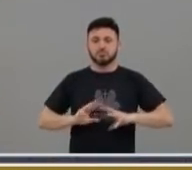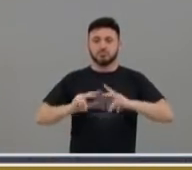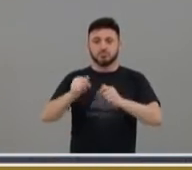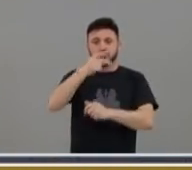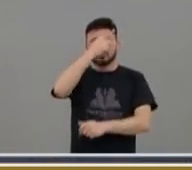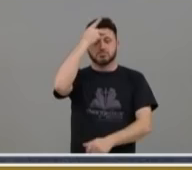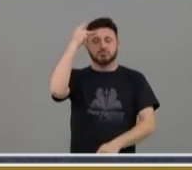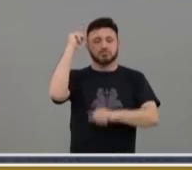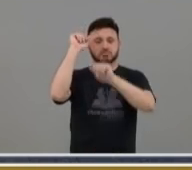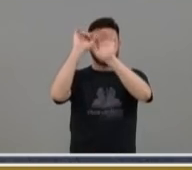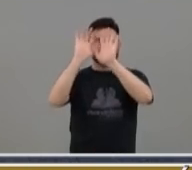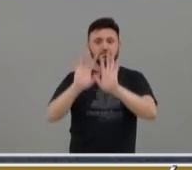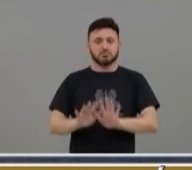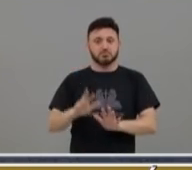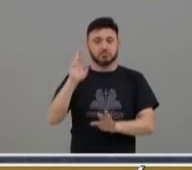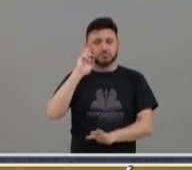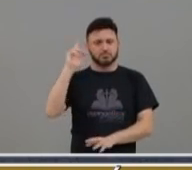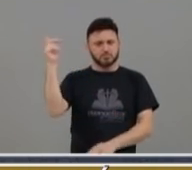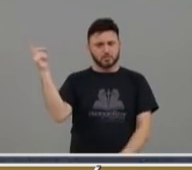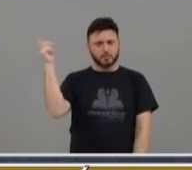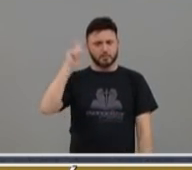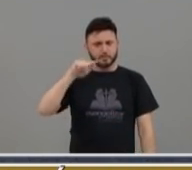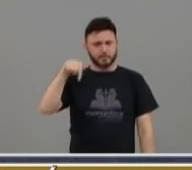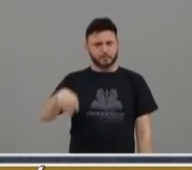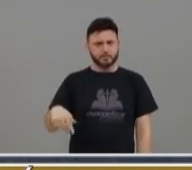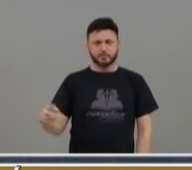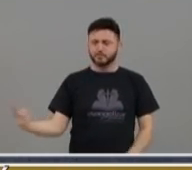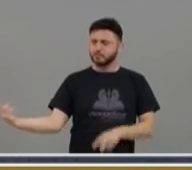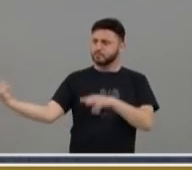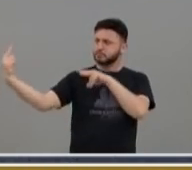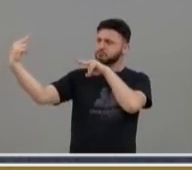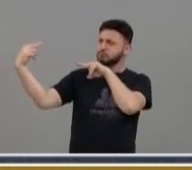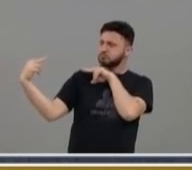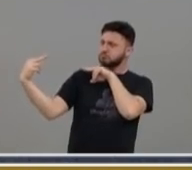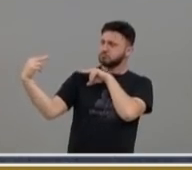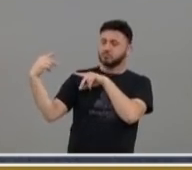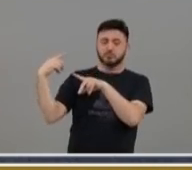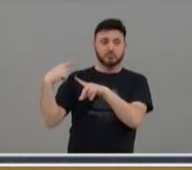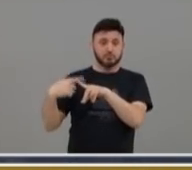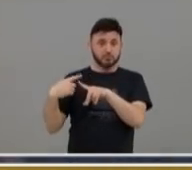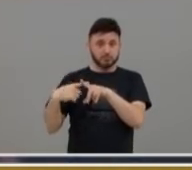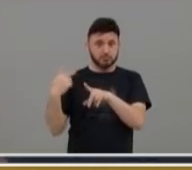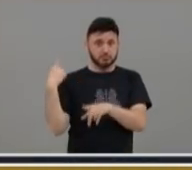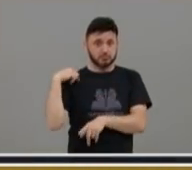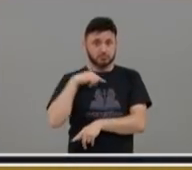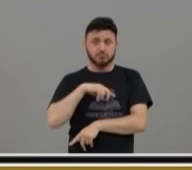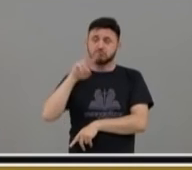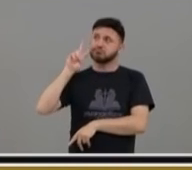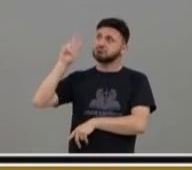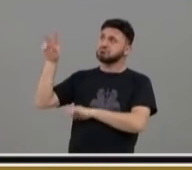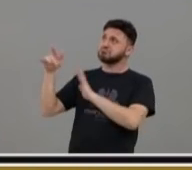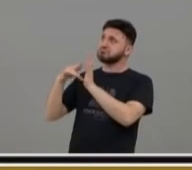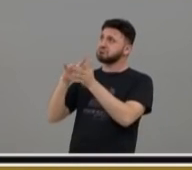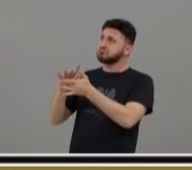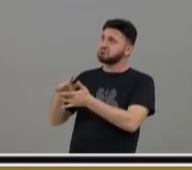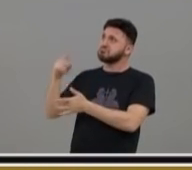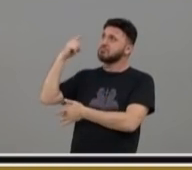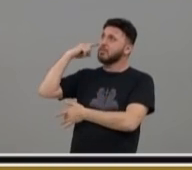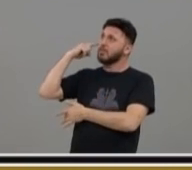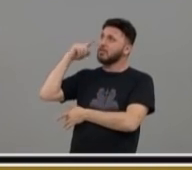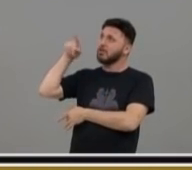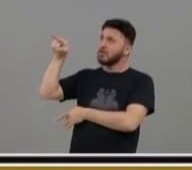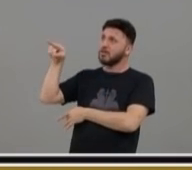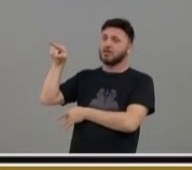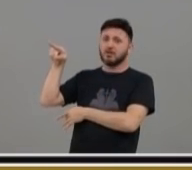te alcança e diz para você: olhe para mim, filho, foi por você, não desista. Coloque